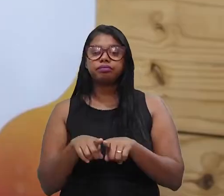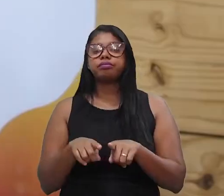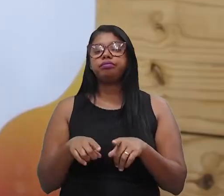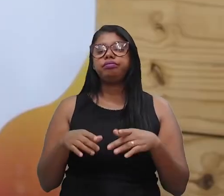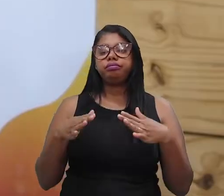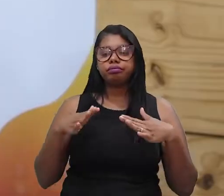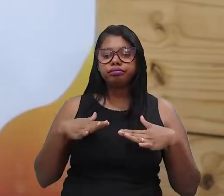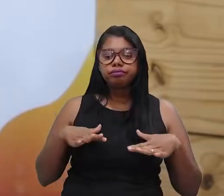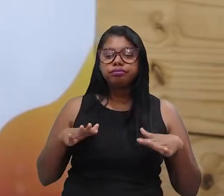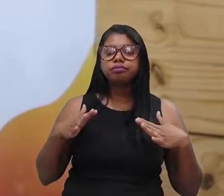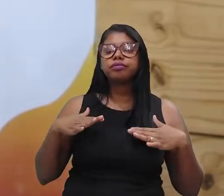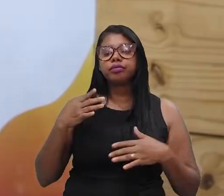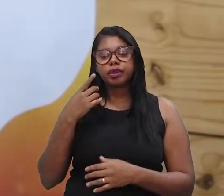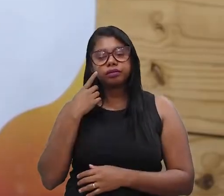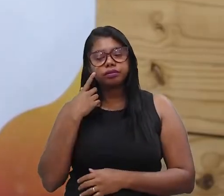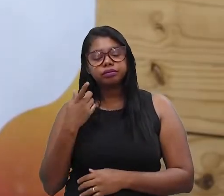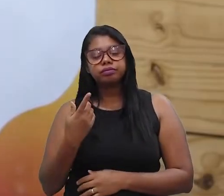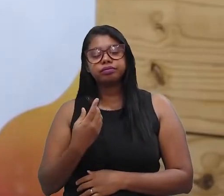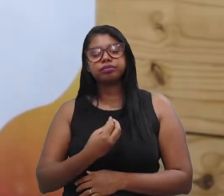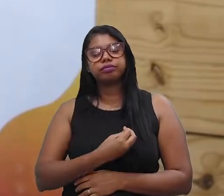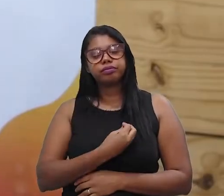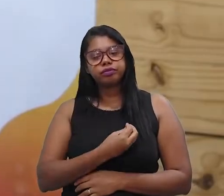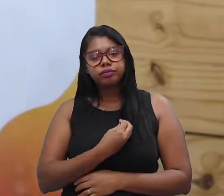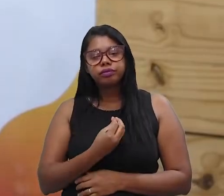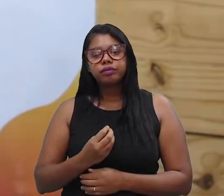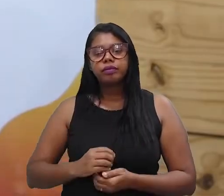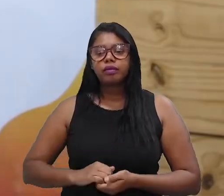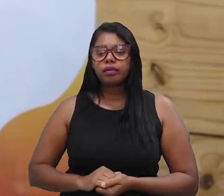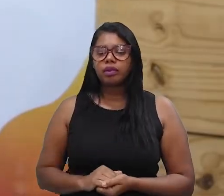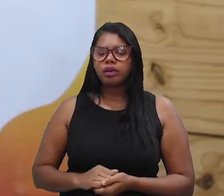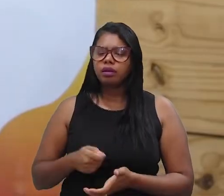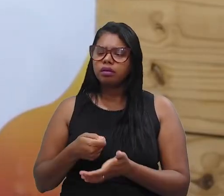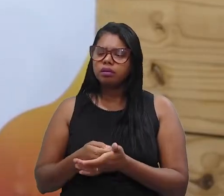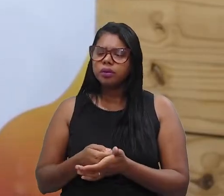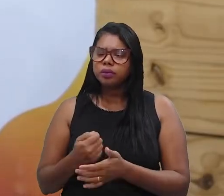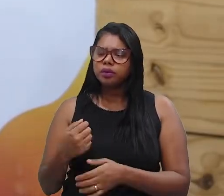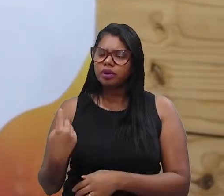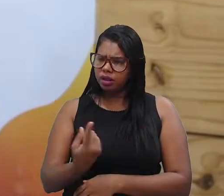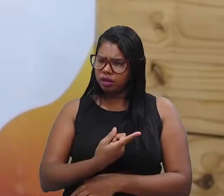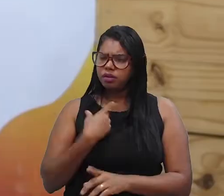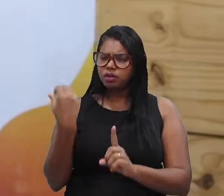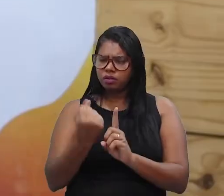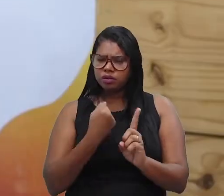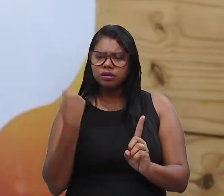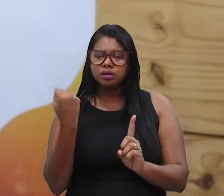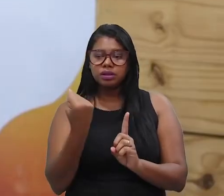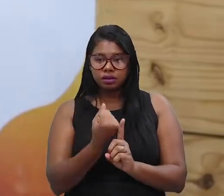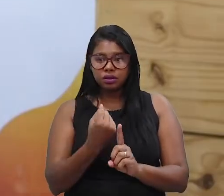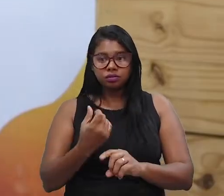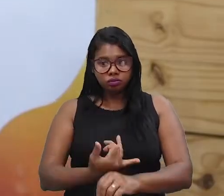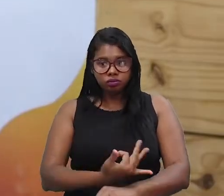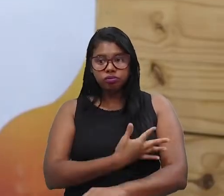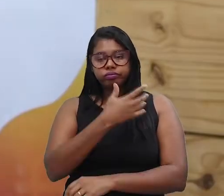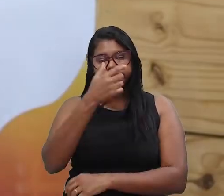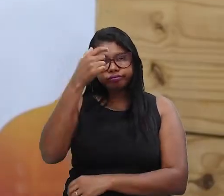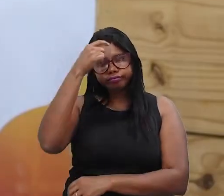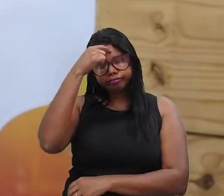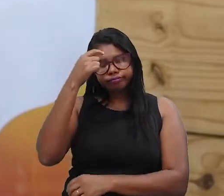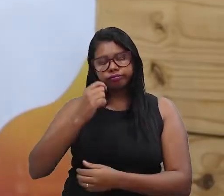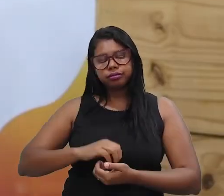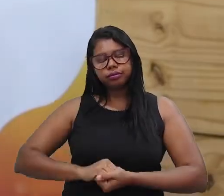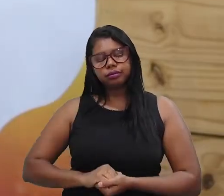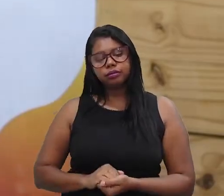mais tranquila. Ela cobrou da gente um exercício emocional muito grande. Então,